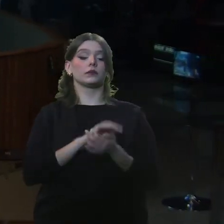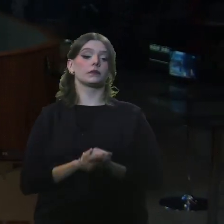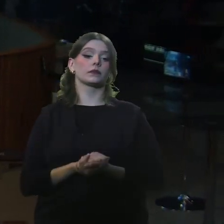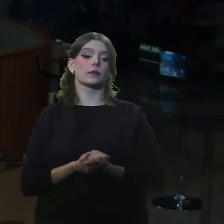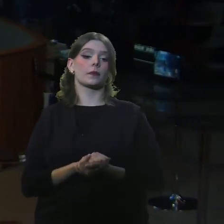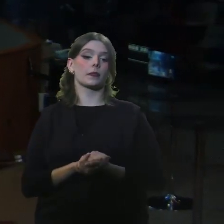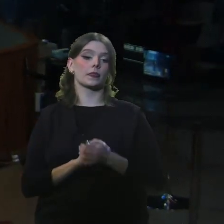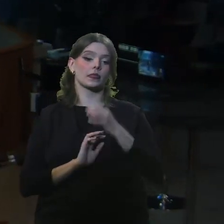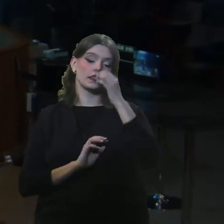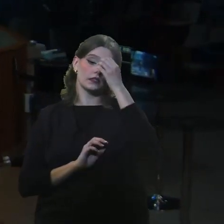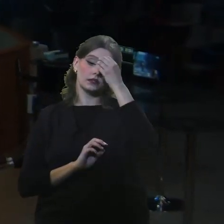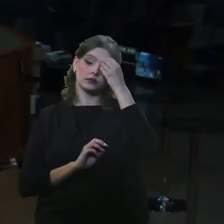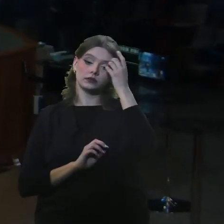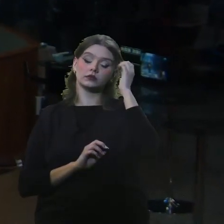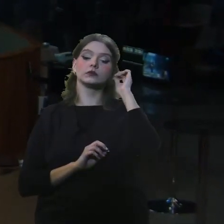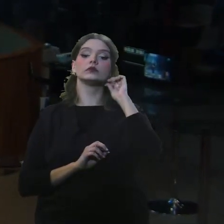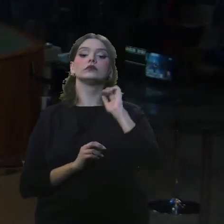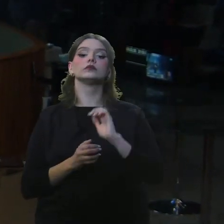que